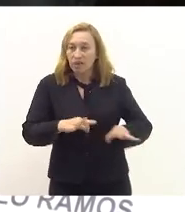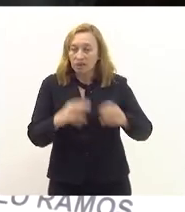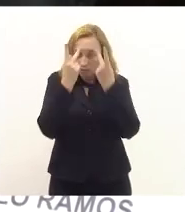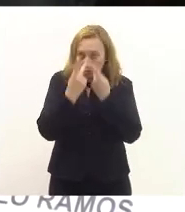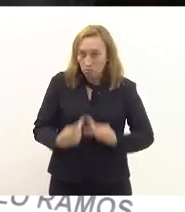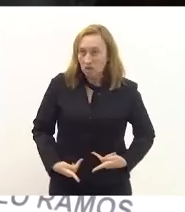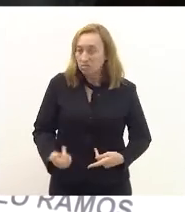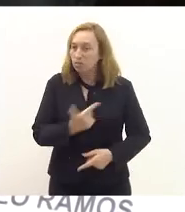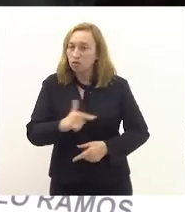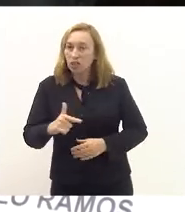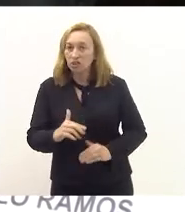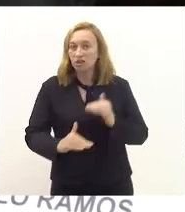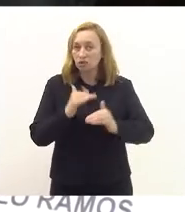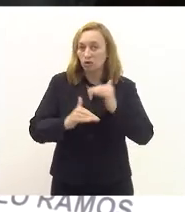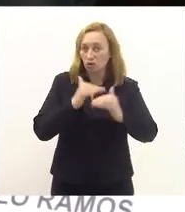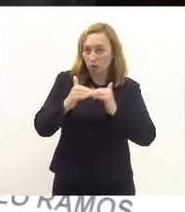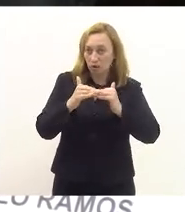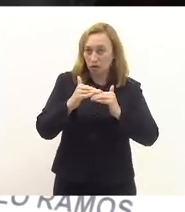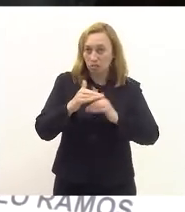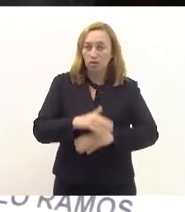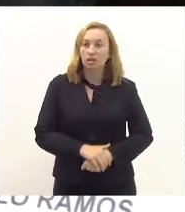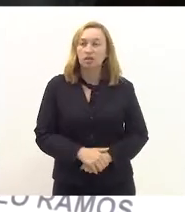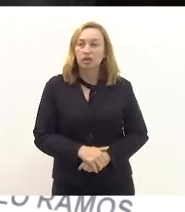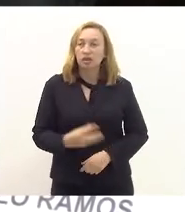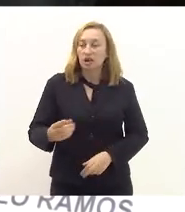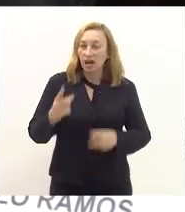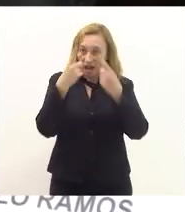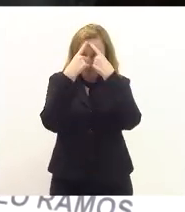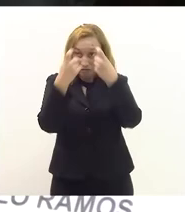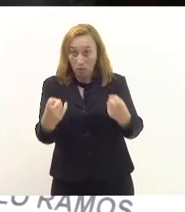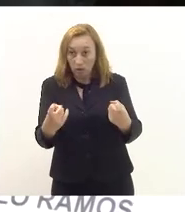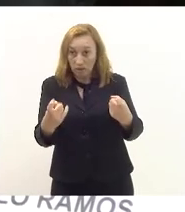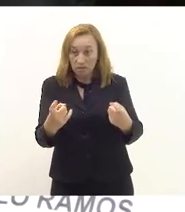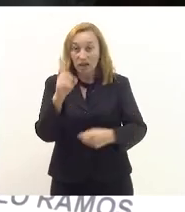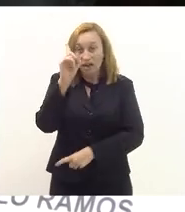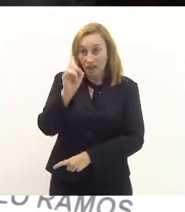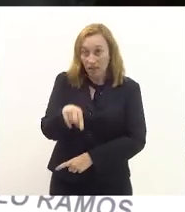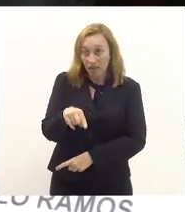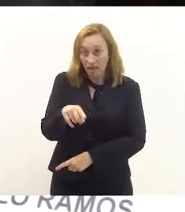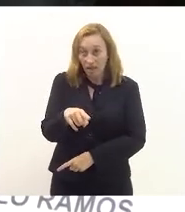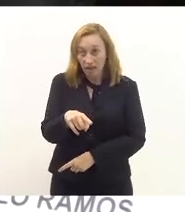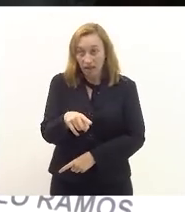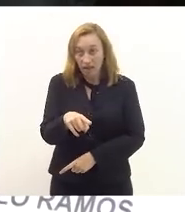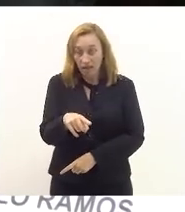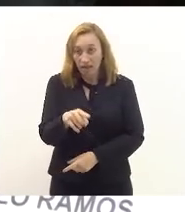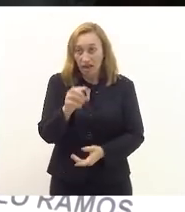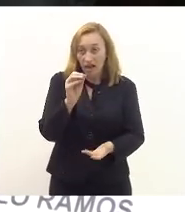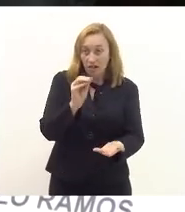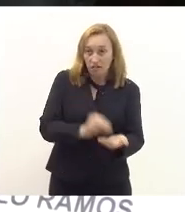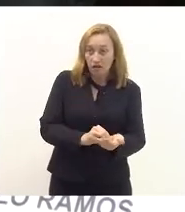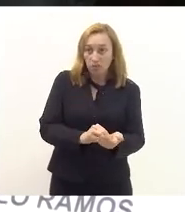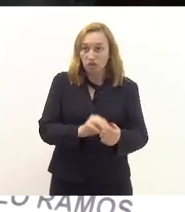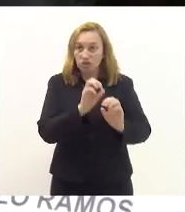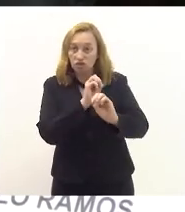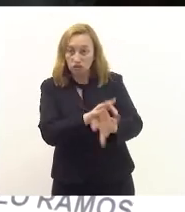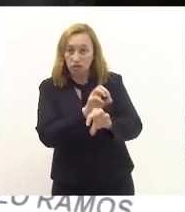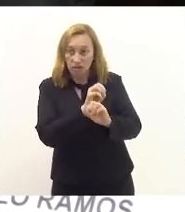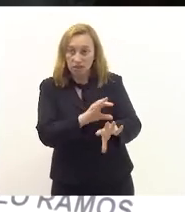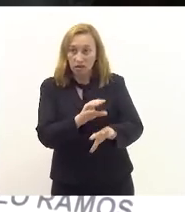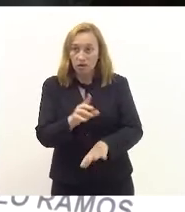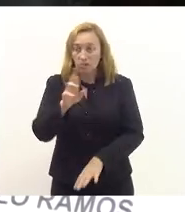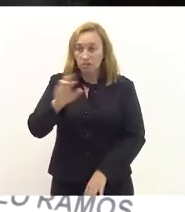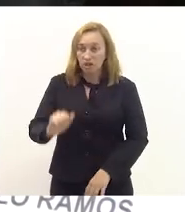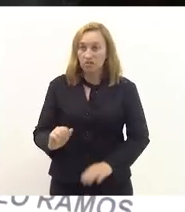há desenvolvimento. A violência é fruto da falta de educação.